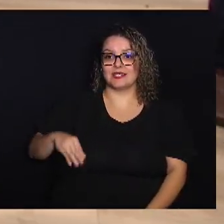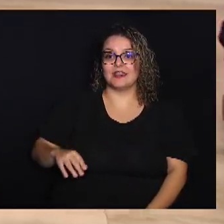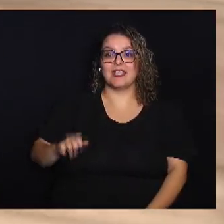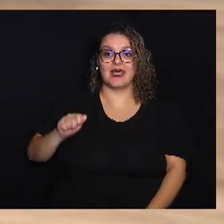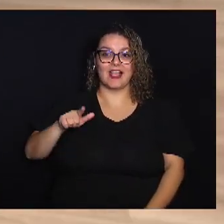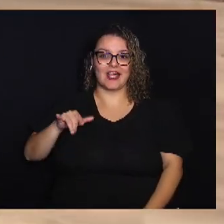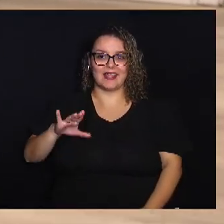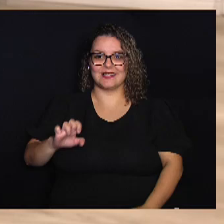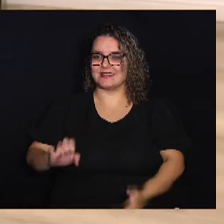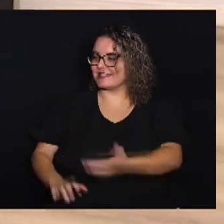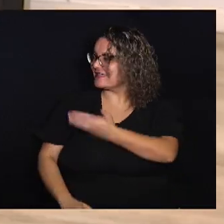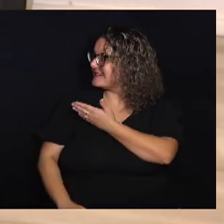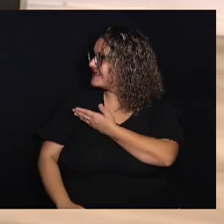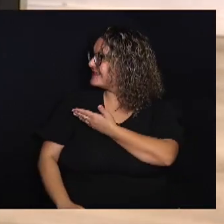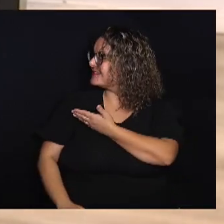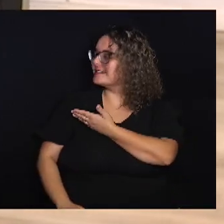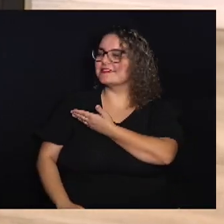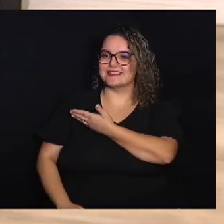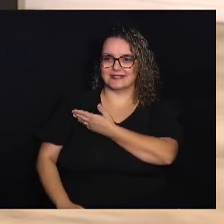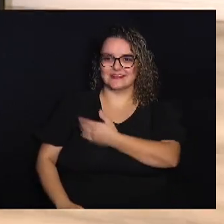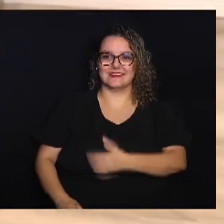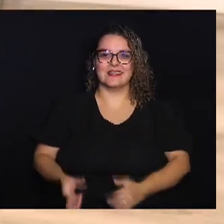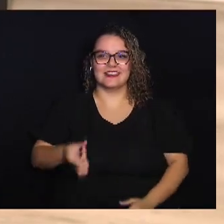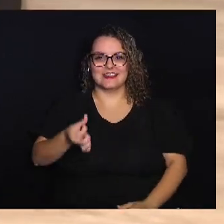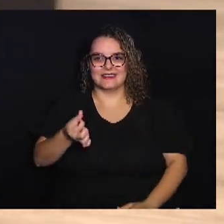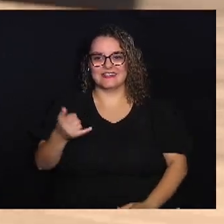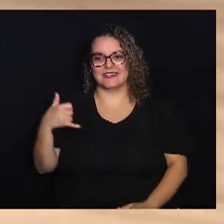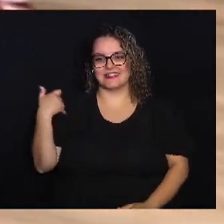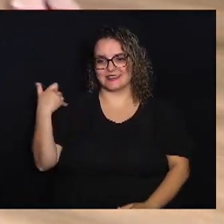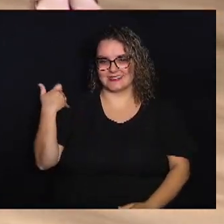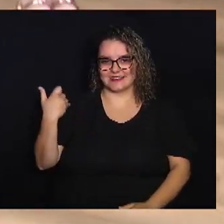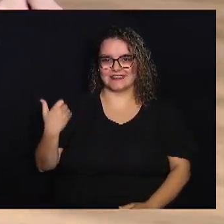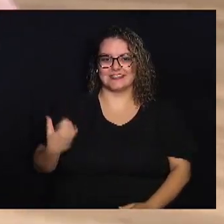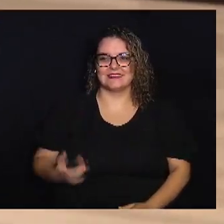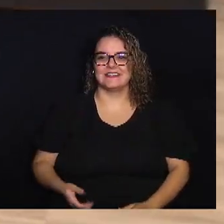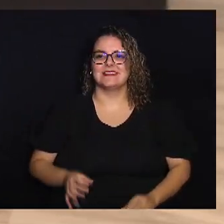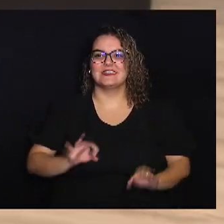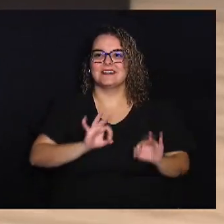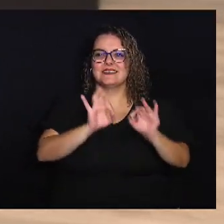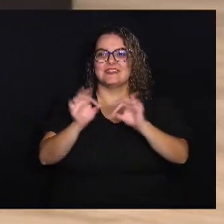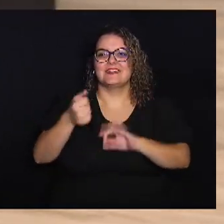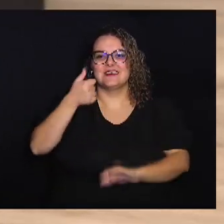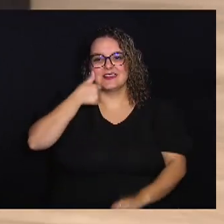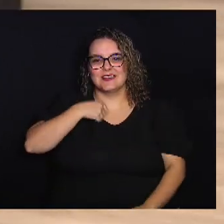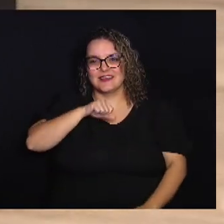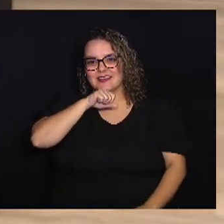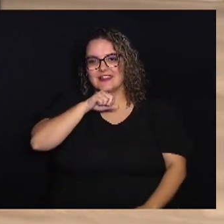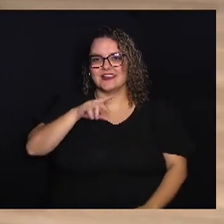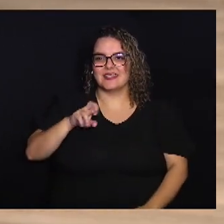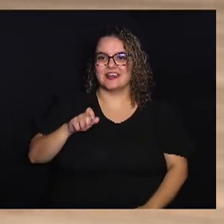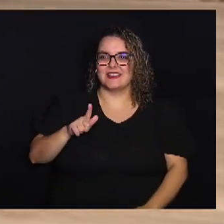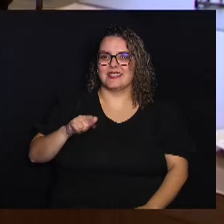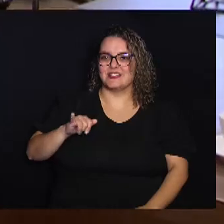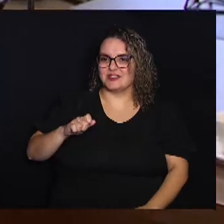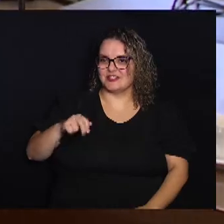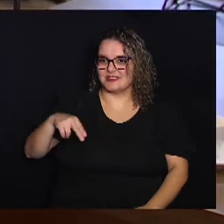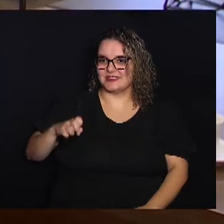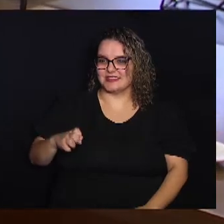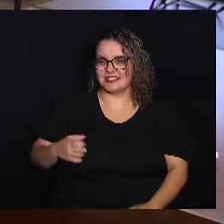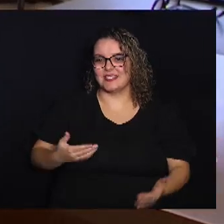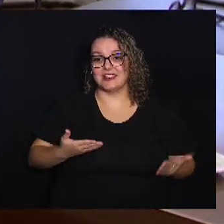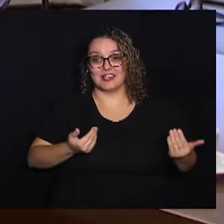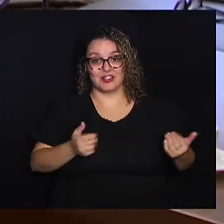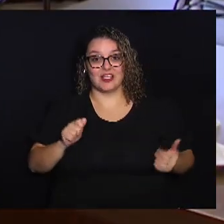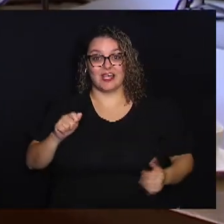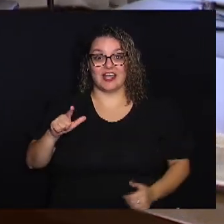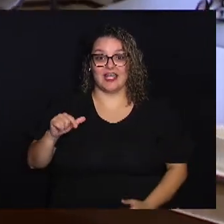Você vê aí a imagem de apenas 6 anos, que estava acompanhada da mãe, a Regiane Souza. E a jovem